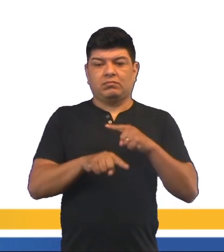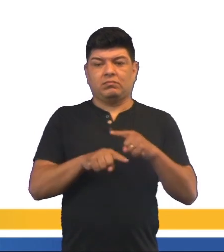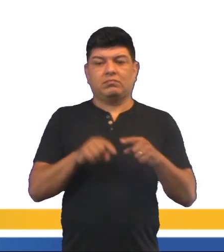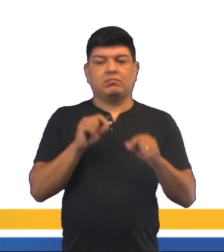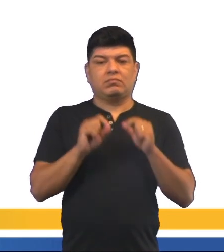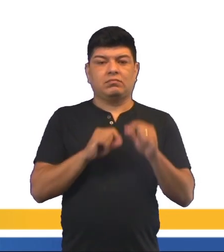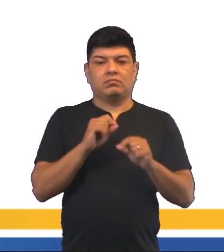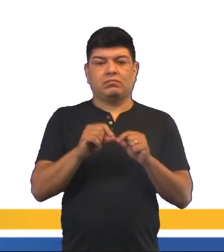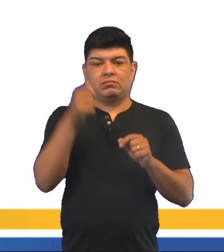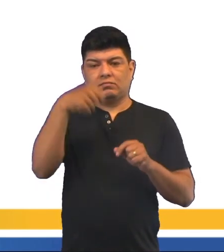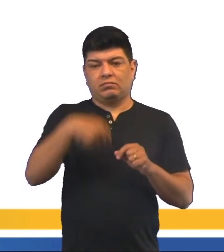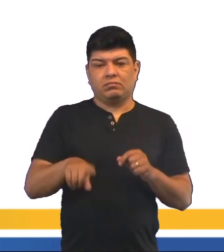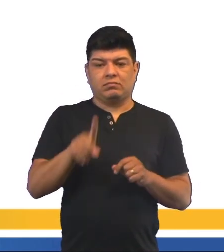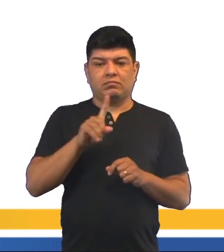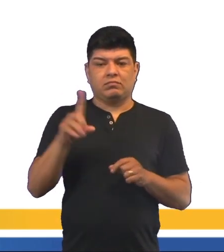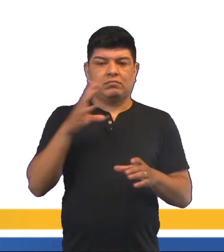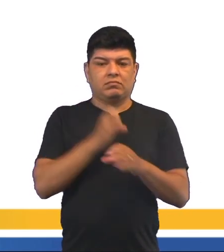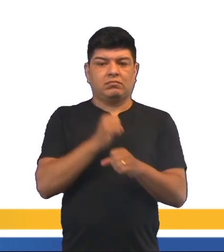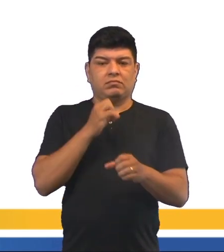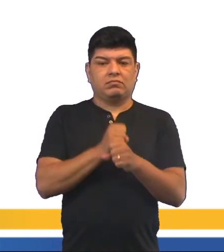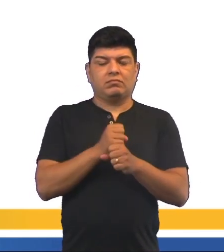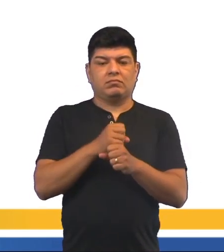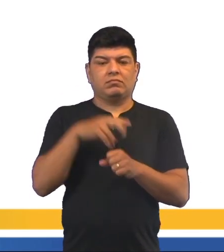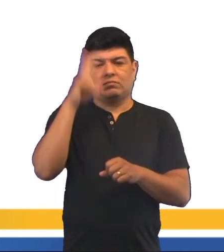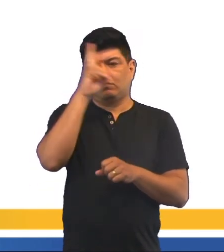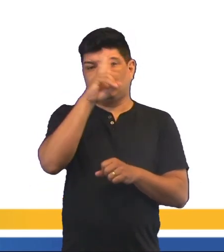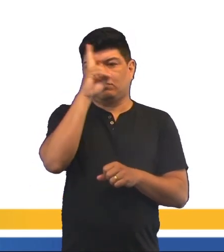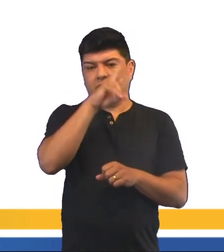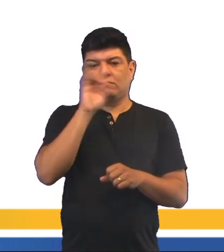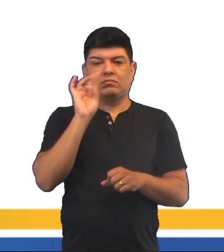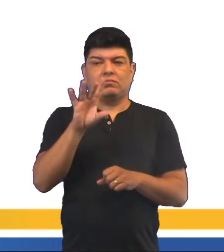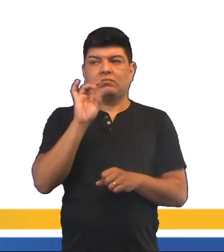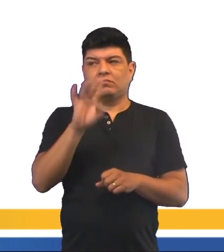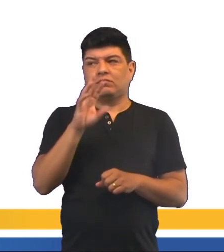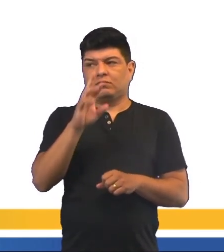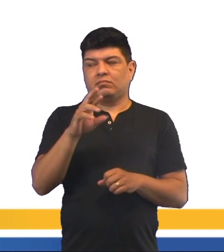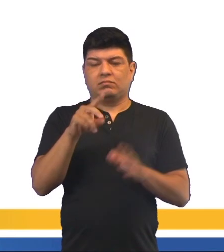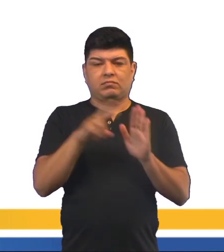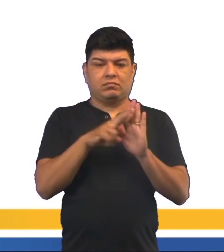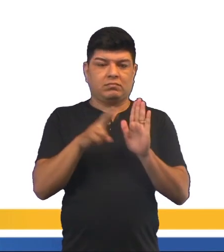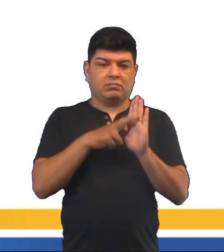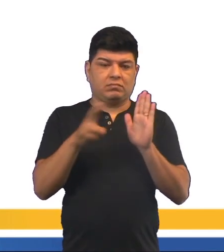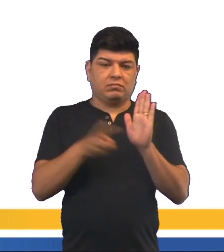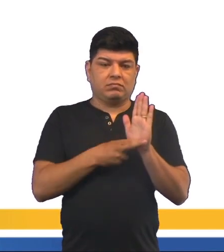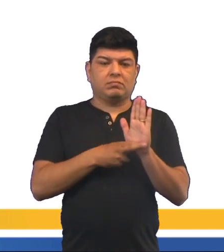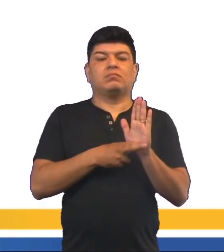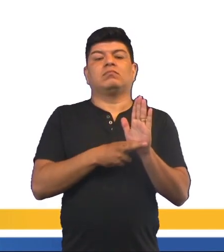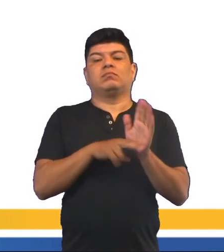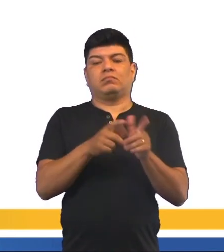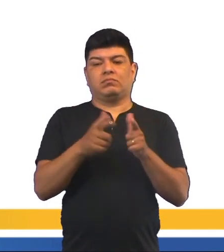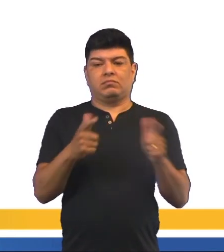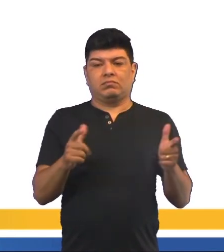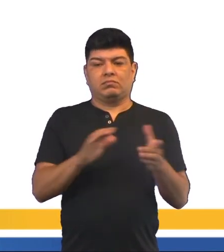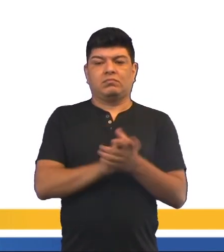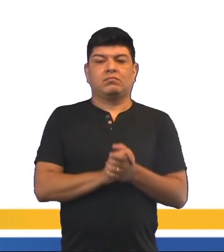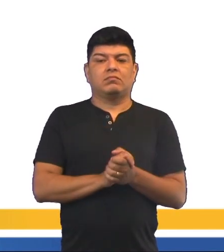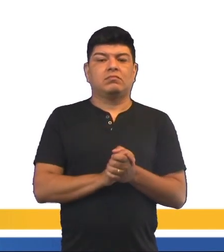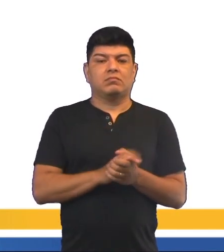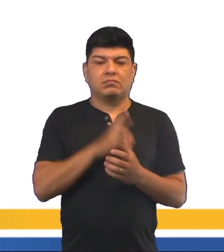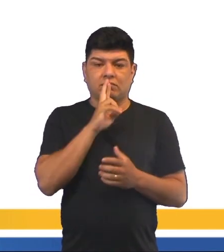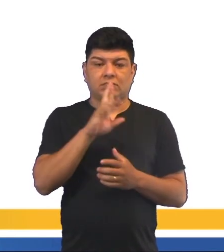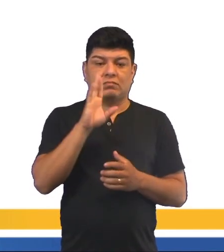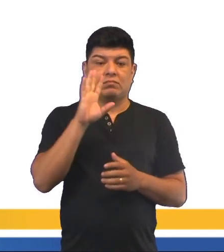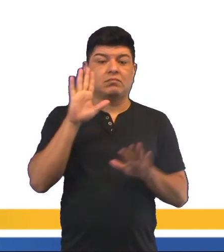dividida. Aqui nós nem precisamos fazer cálculo, é só nós lembrarmos das regrinhas, né, da ampliação. Então, a